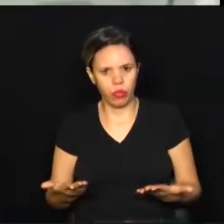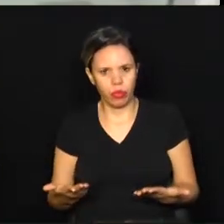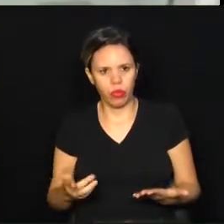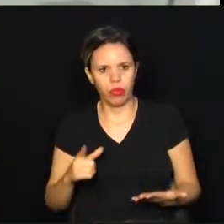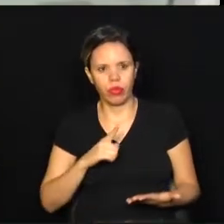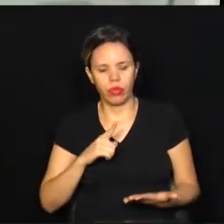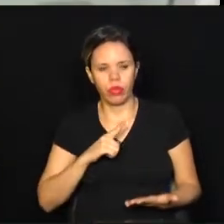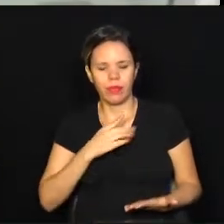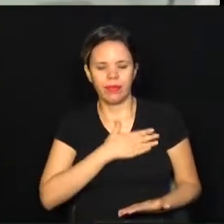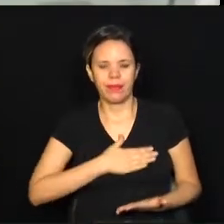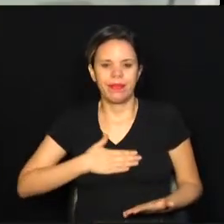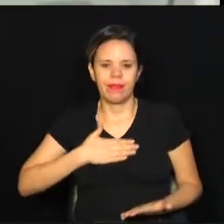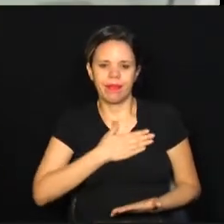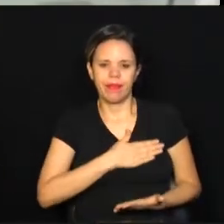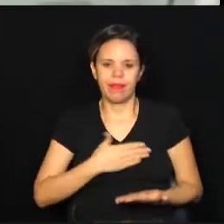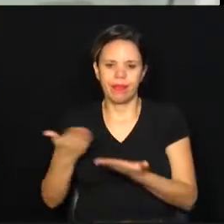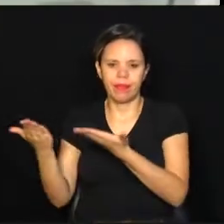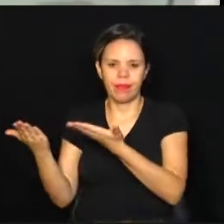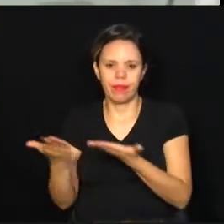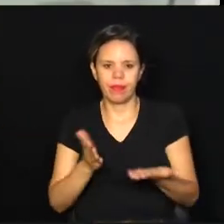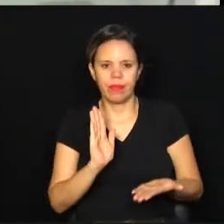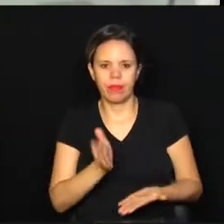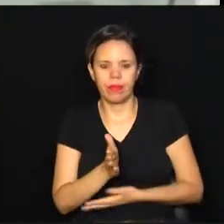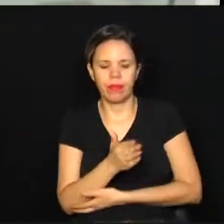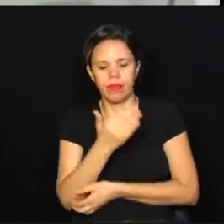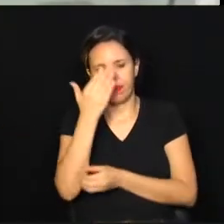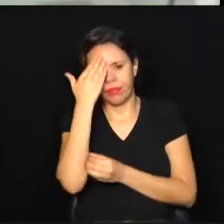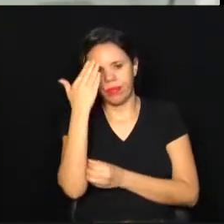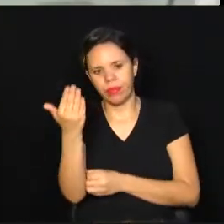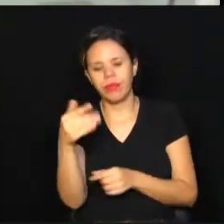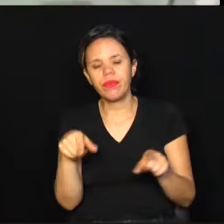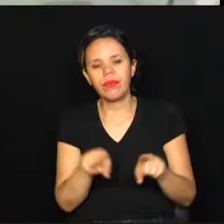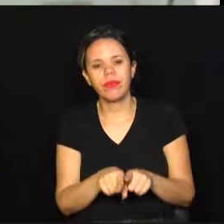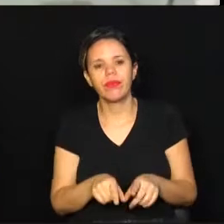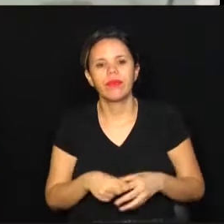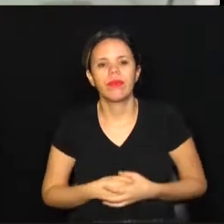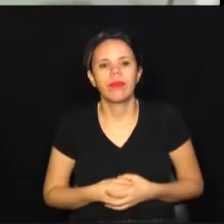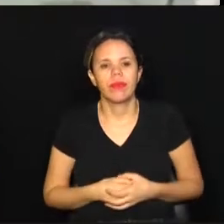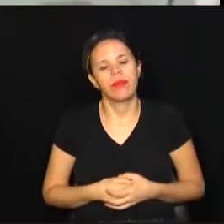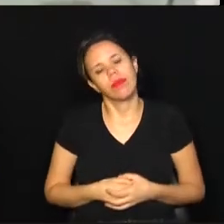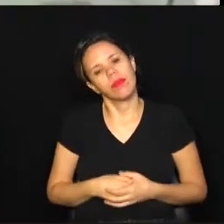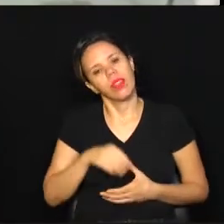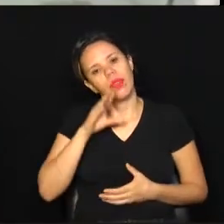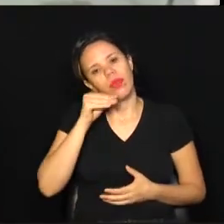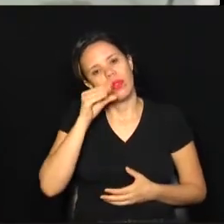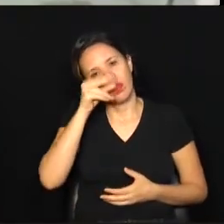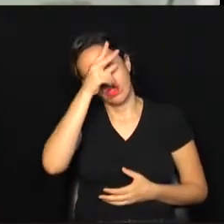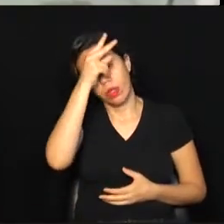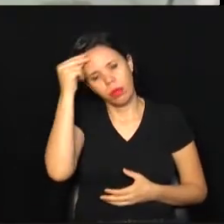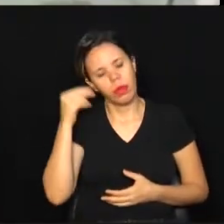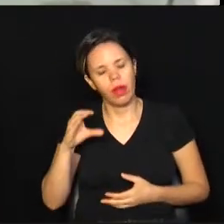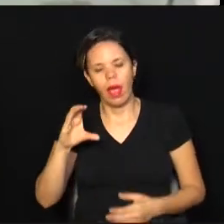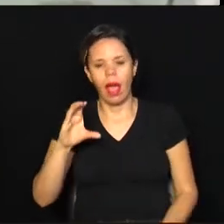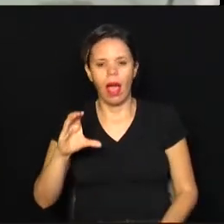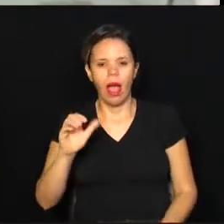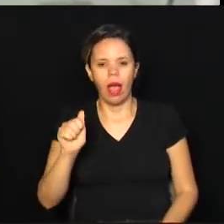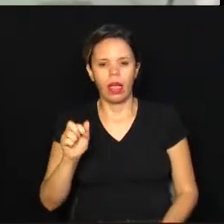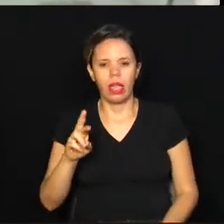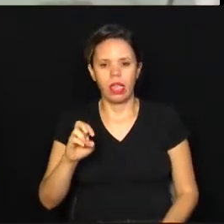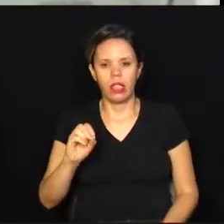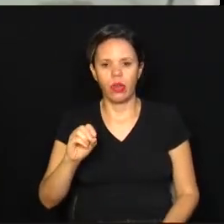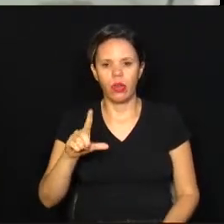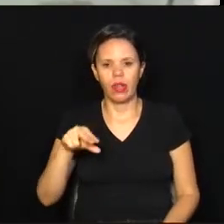temos o prazer aqui de receber, e já gostaria de agradecer também a servidora Carolina, né, representando